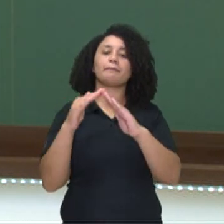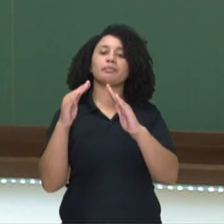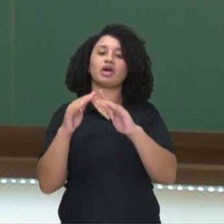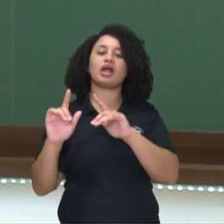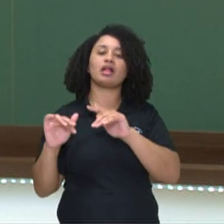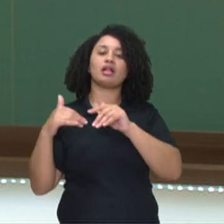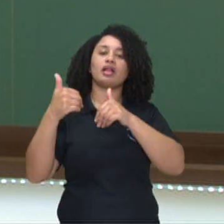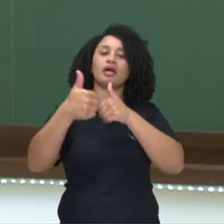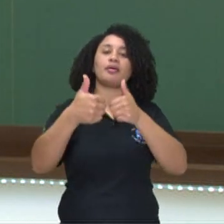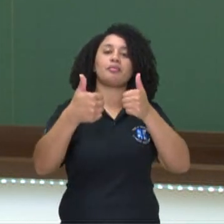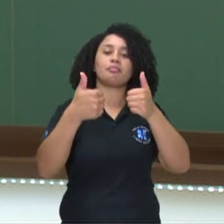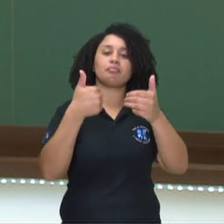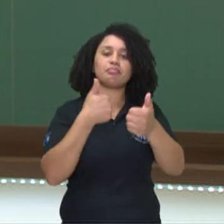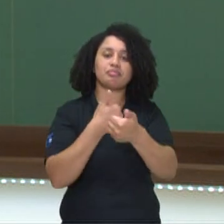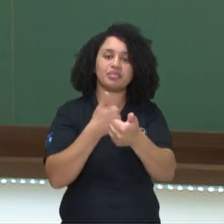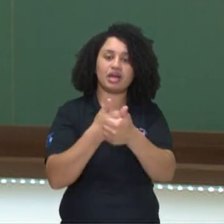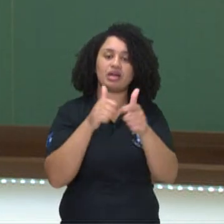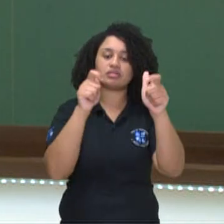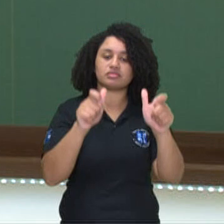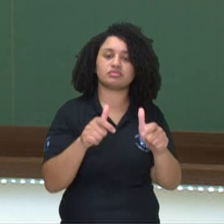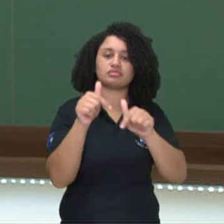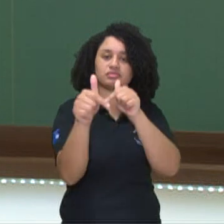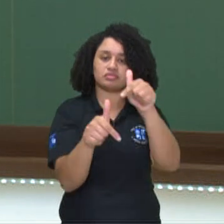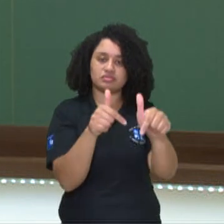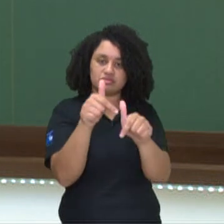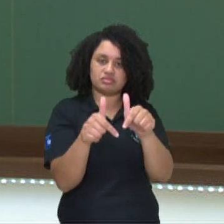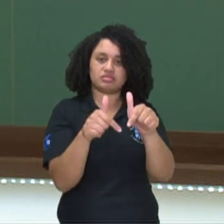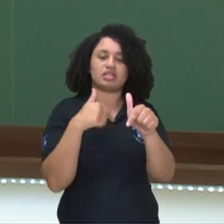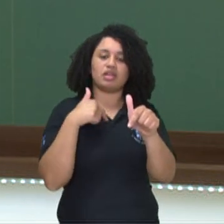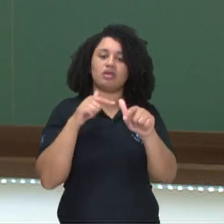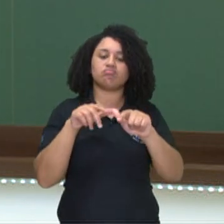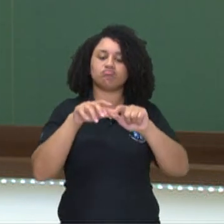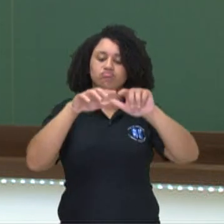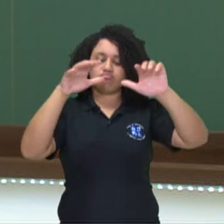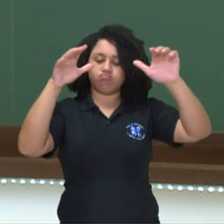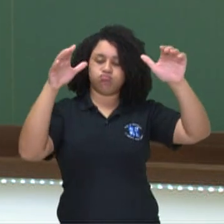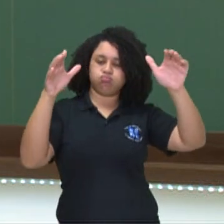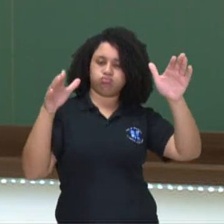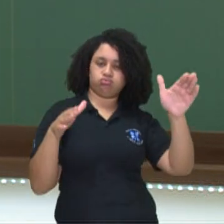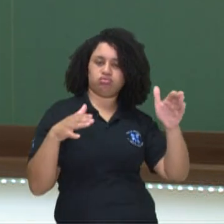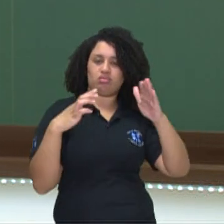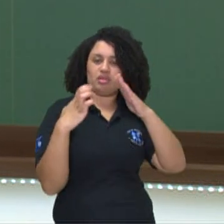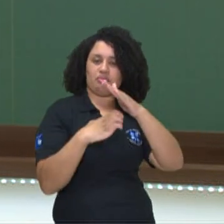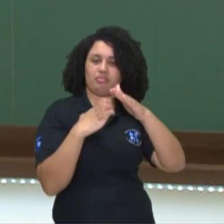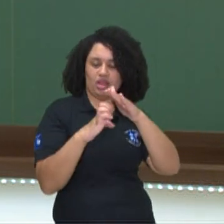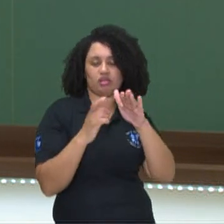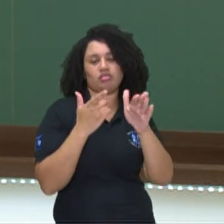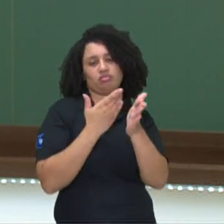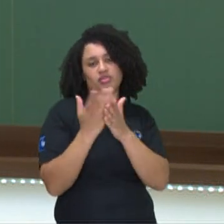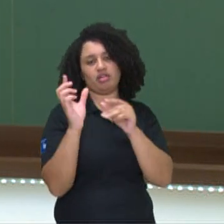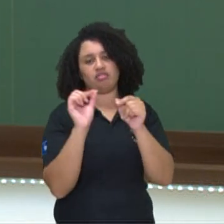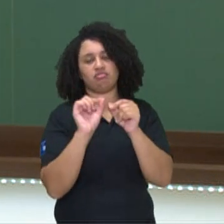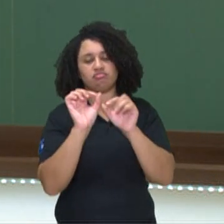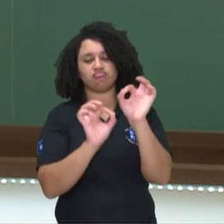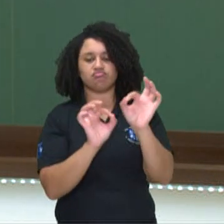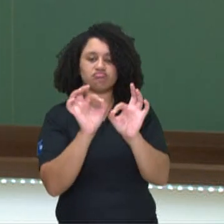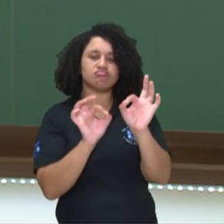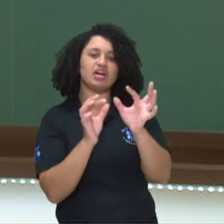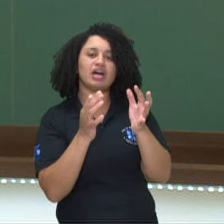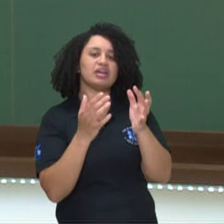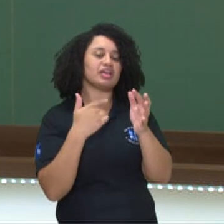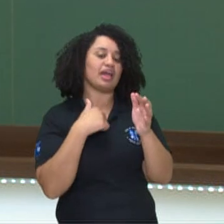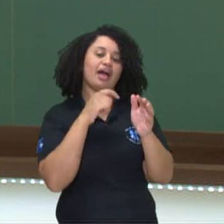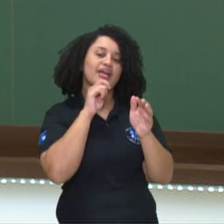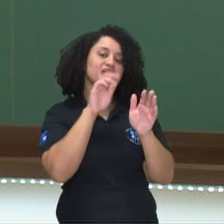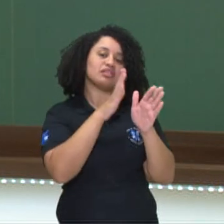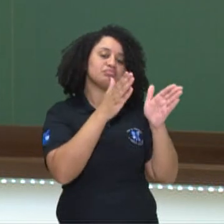ao local de trabalho, entraram dentro dos barracões, implementaram um sistema não seriado